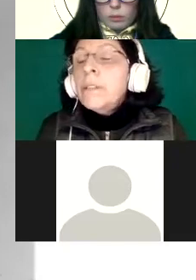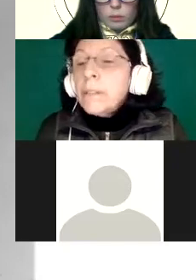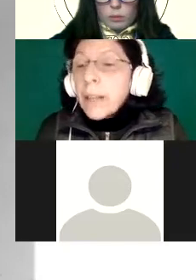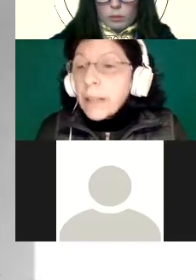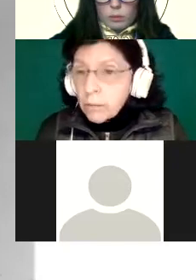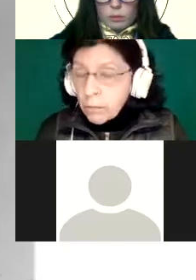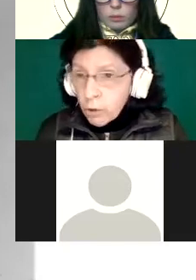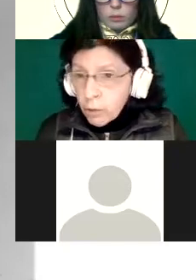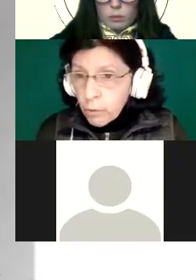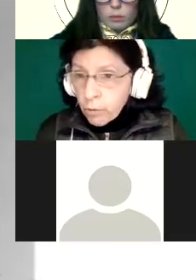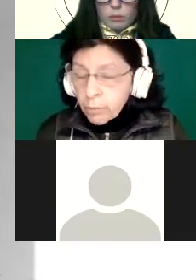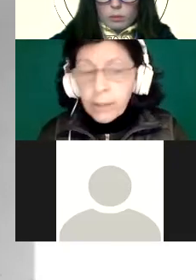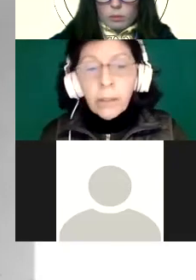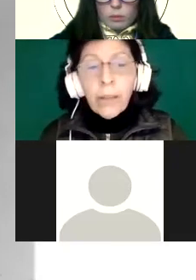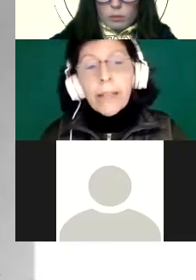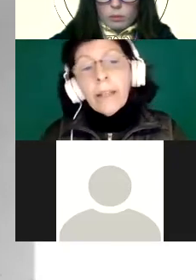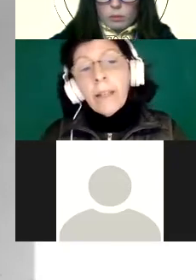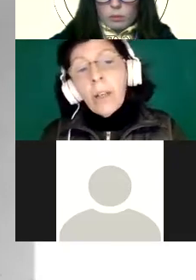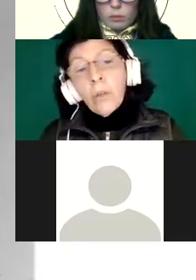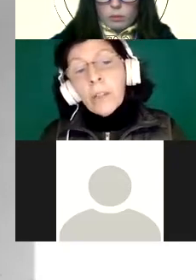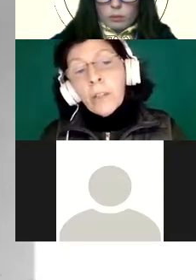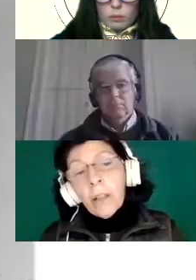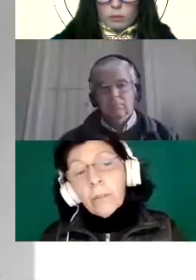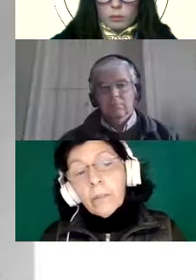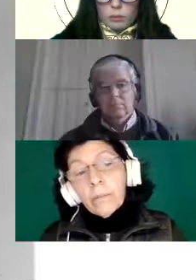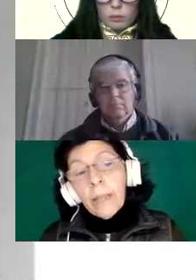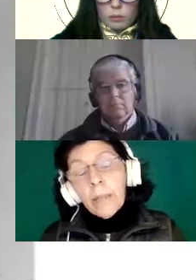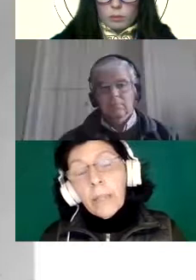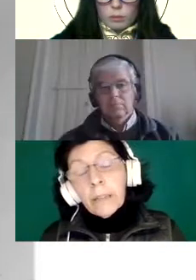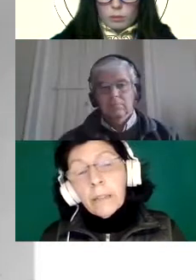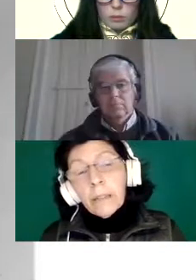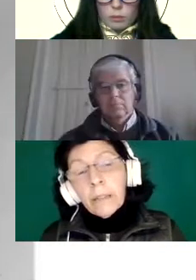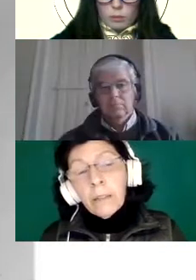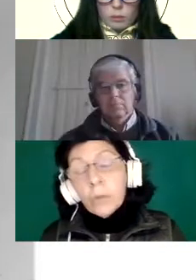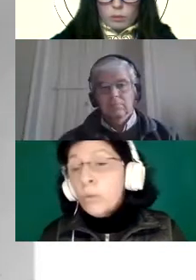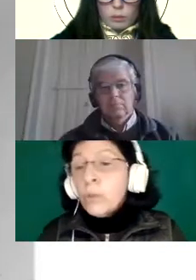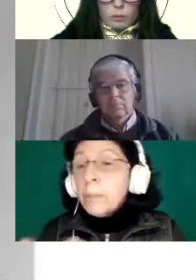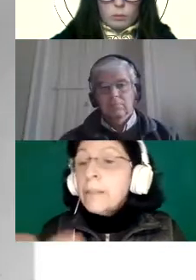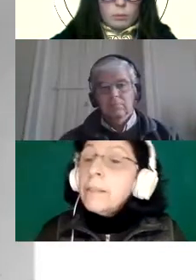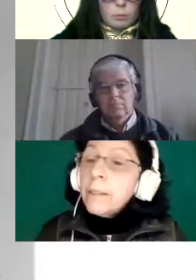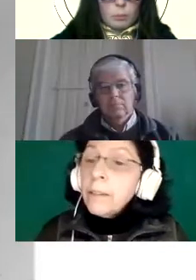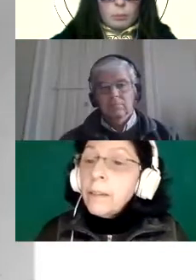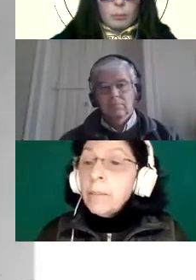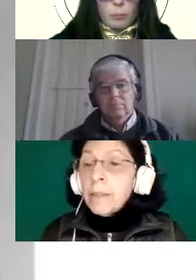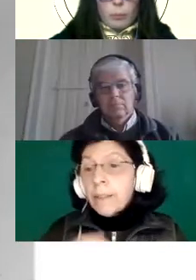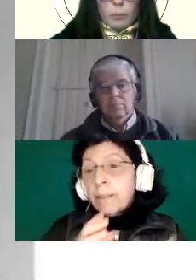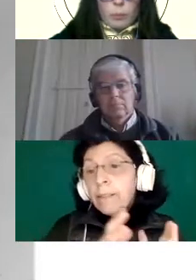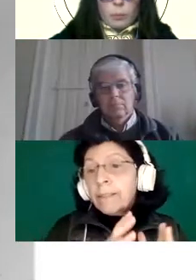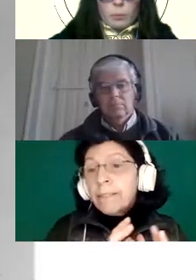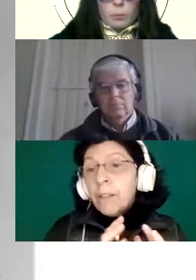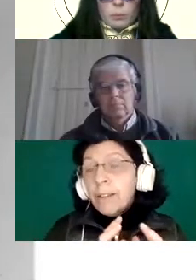muito identitário dos capuchos. Portanto, não era uma questão meramente do conhecimento em si, mas